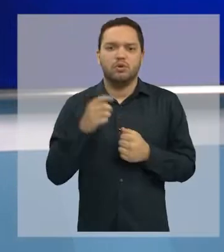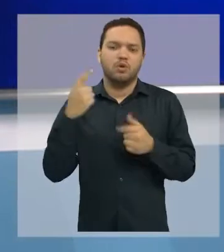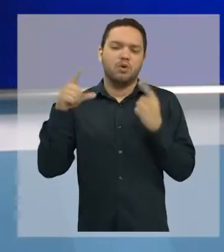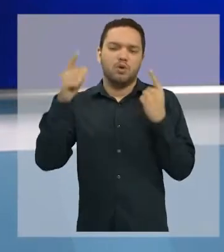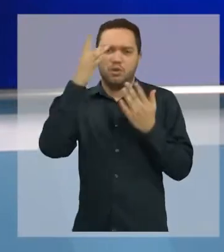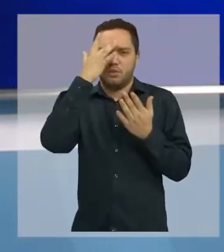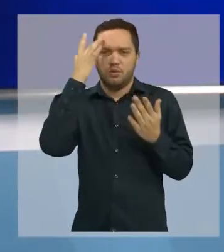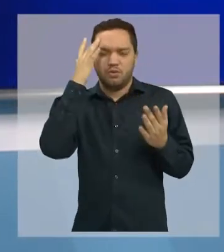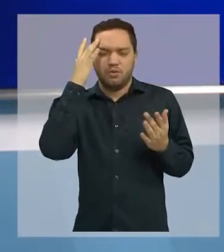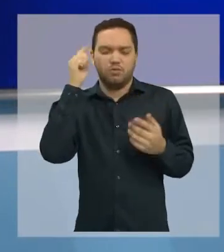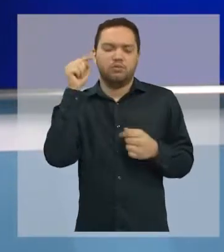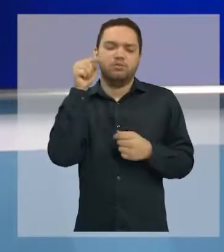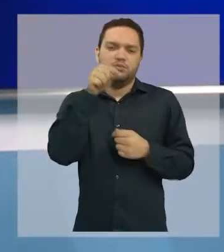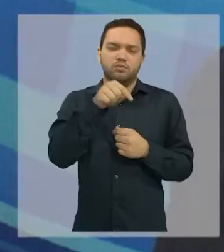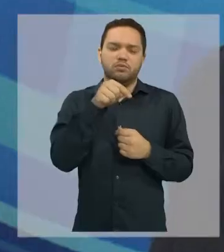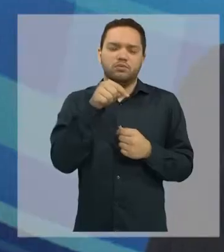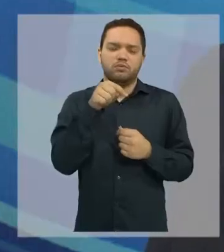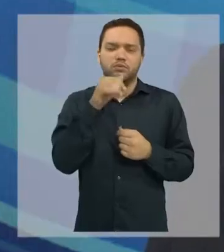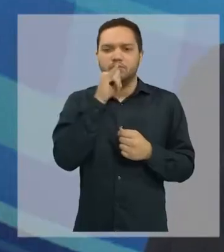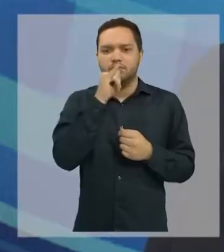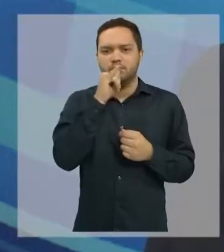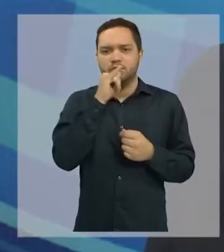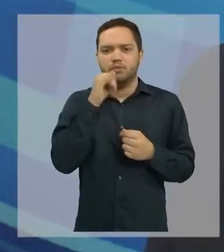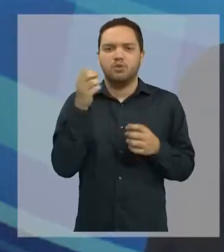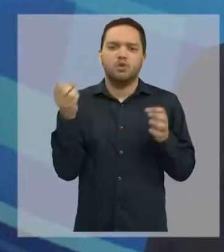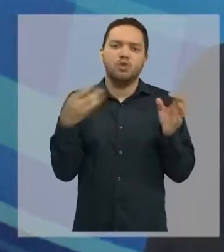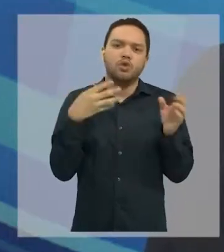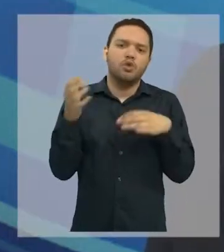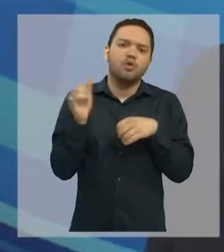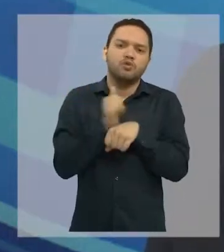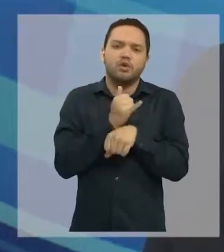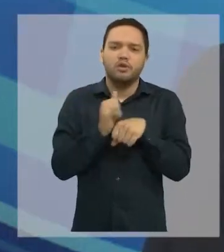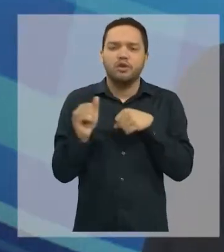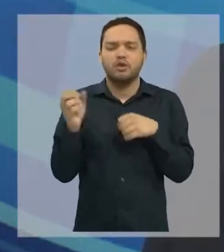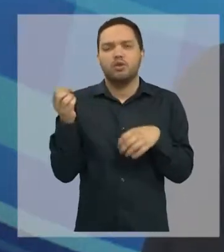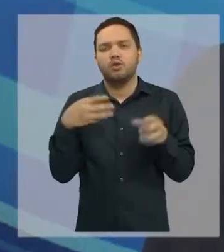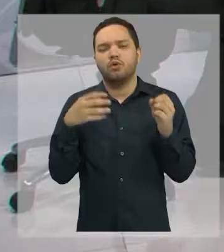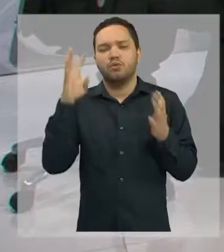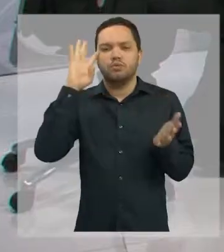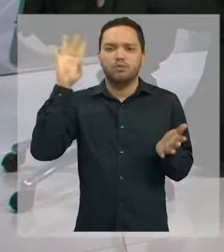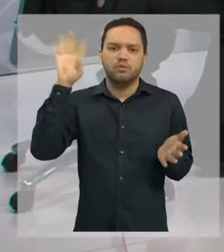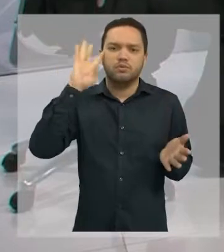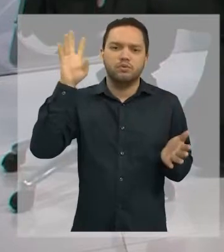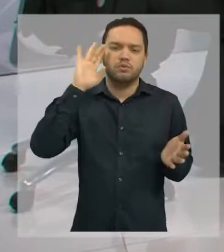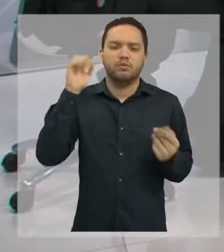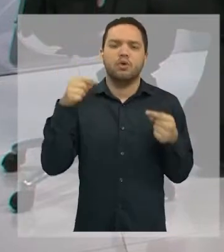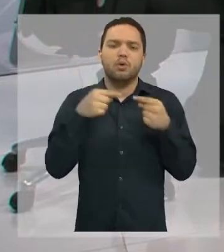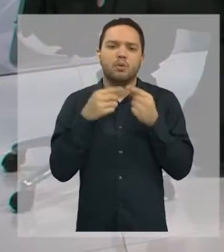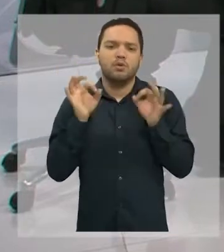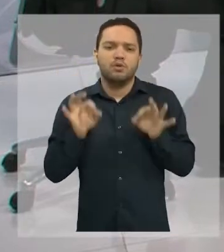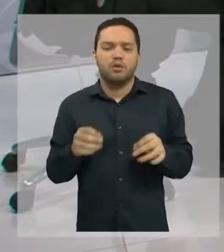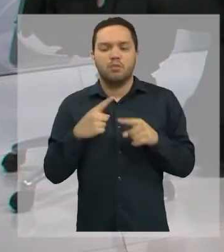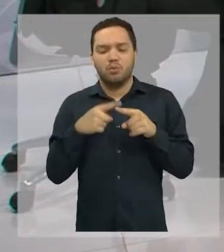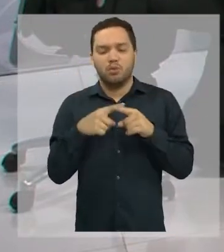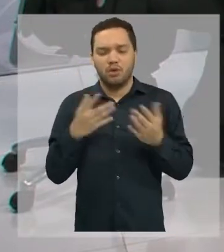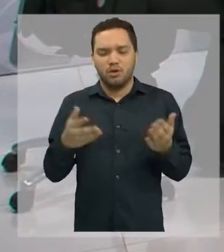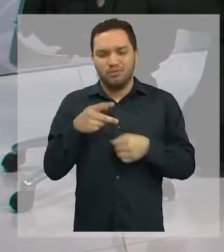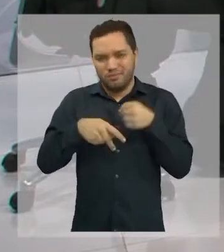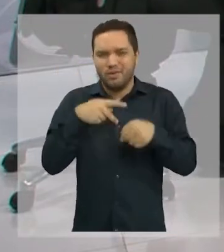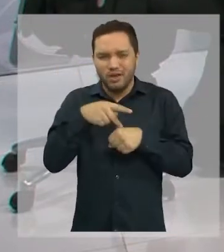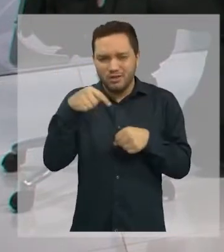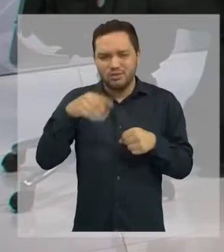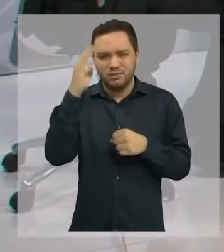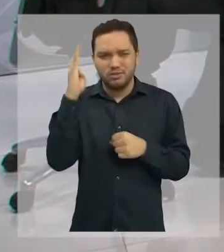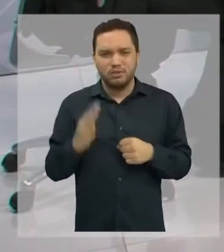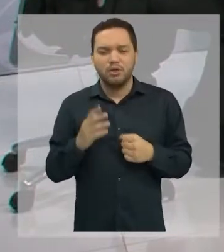por outros atores do ponto de vista mais jovem, mas por outros atores com novas formas de pensar um pensar mais contemporâneo para o país, porque isso é